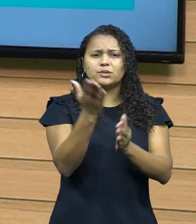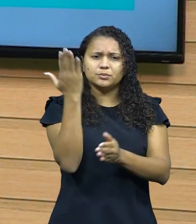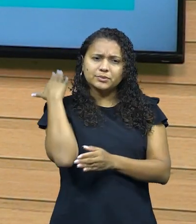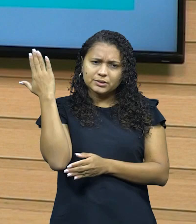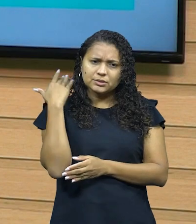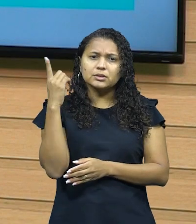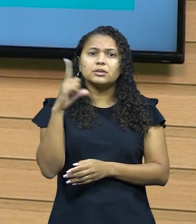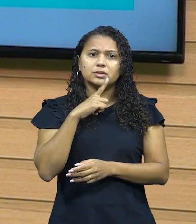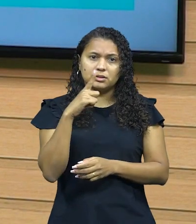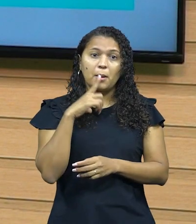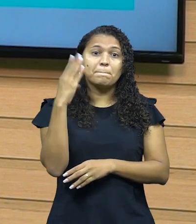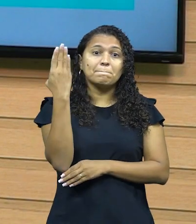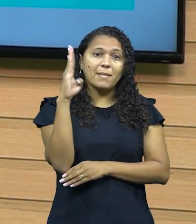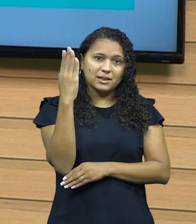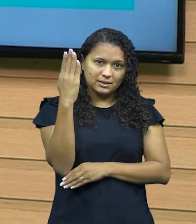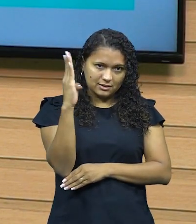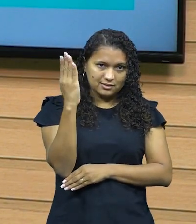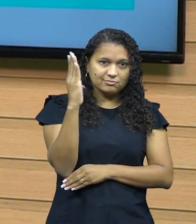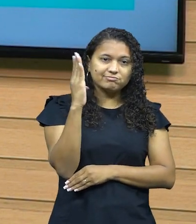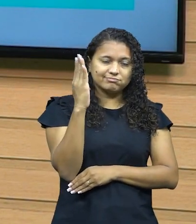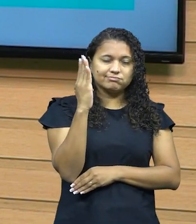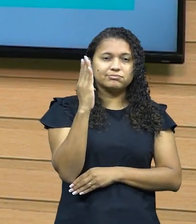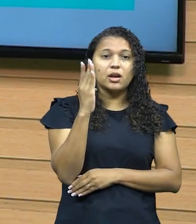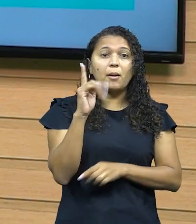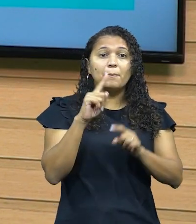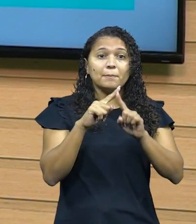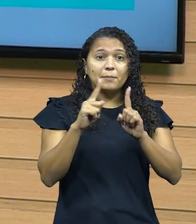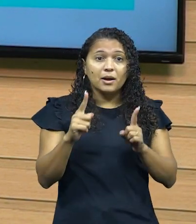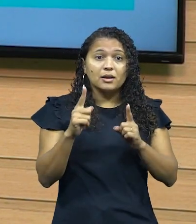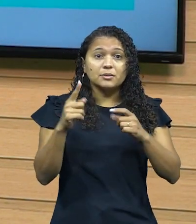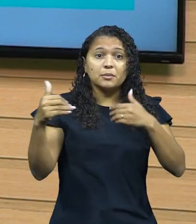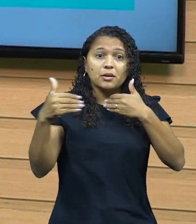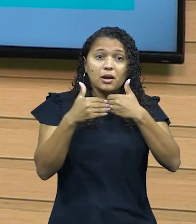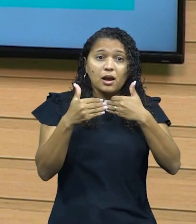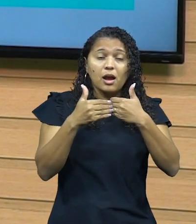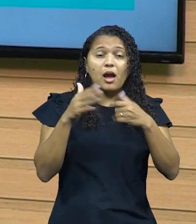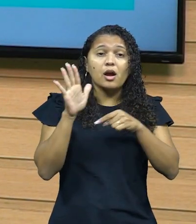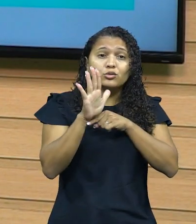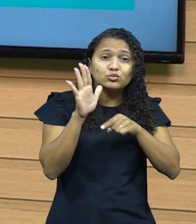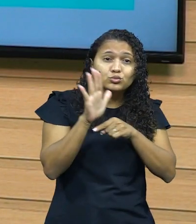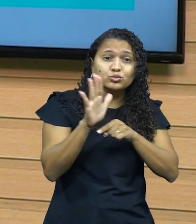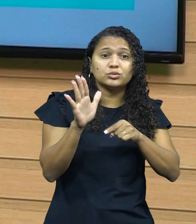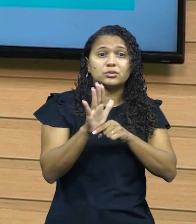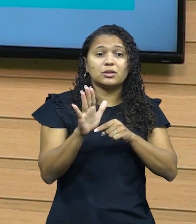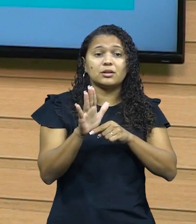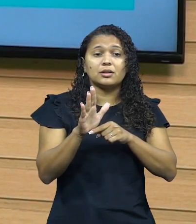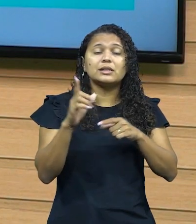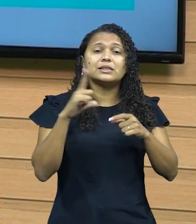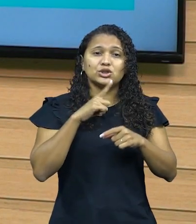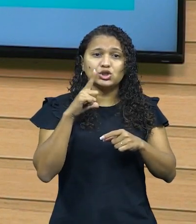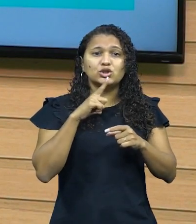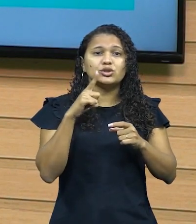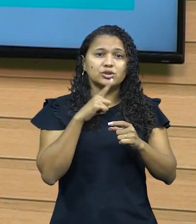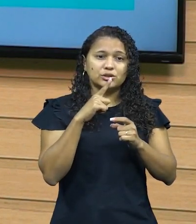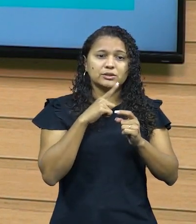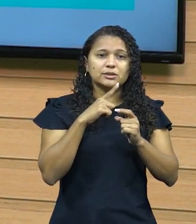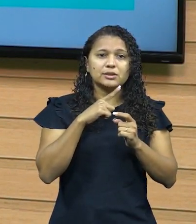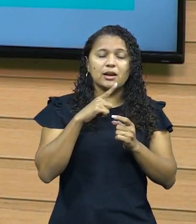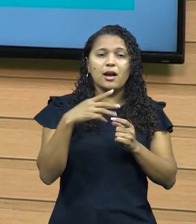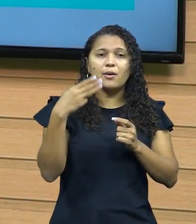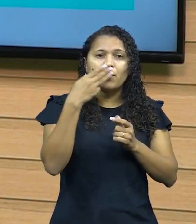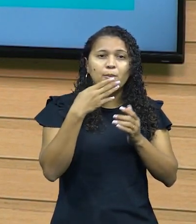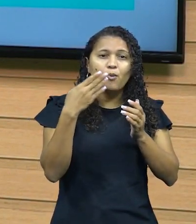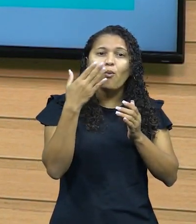eram feitas de madeira, correto? E para proteger o casco desse navio, utilizava-se uma tinta, né,